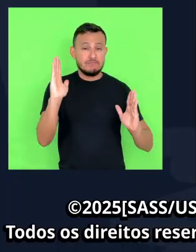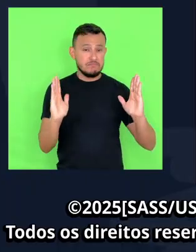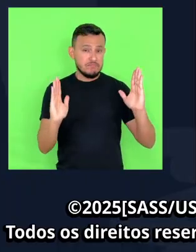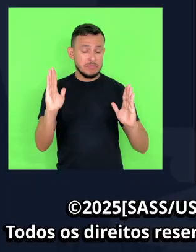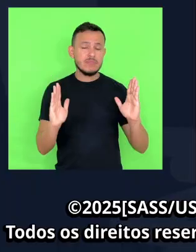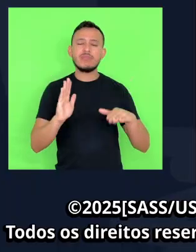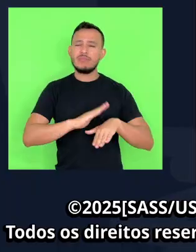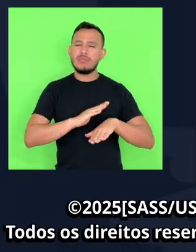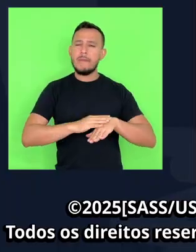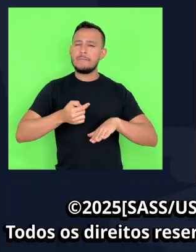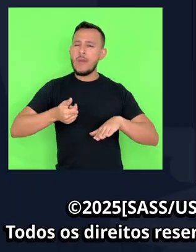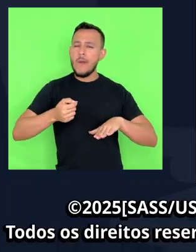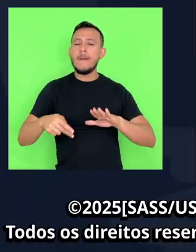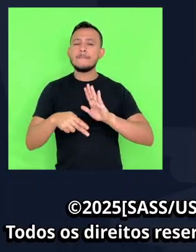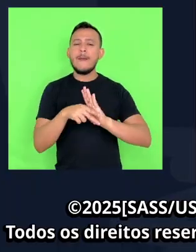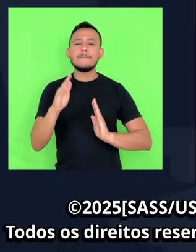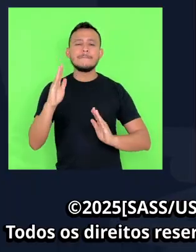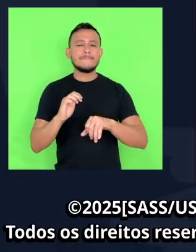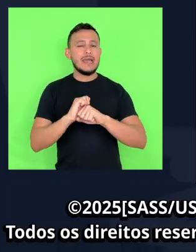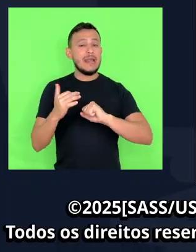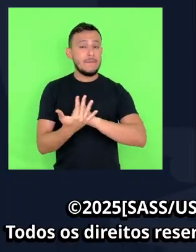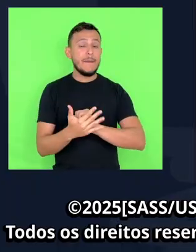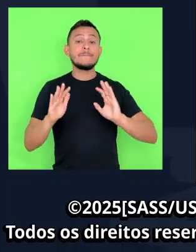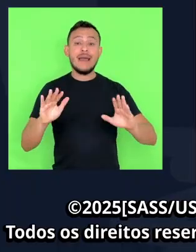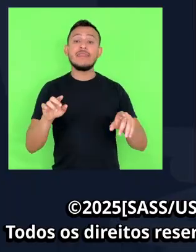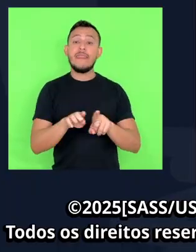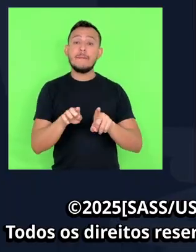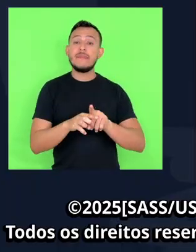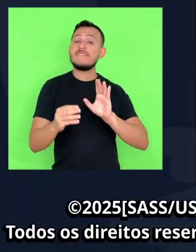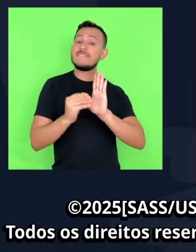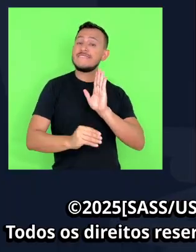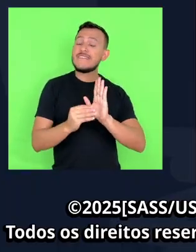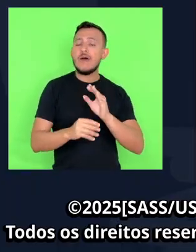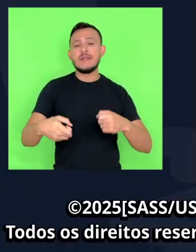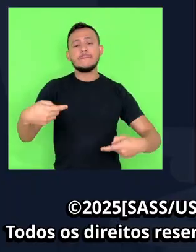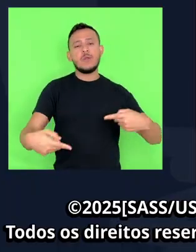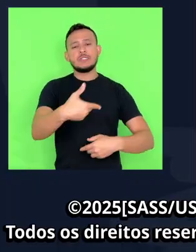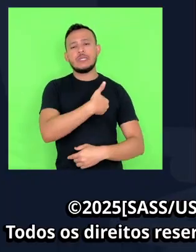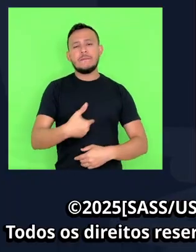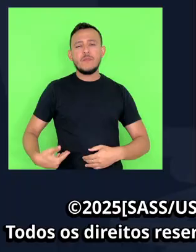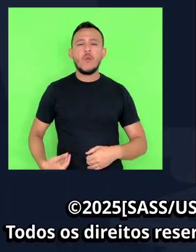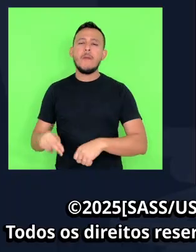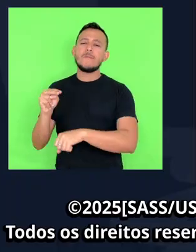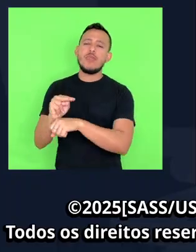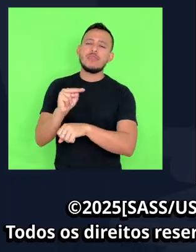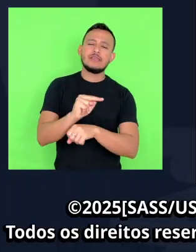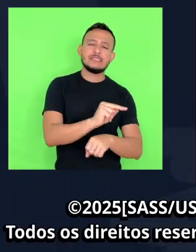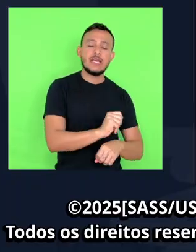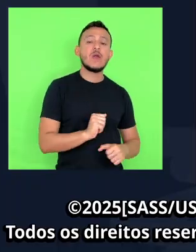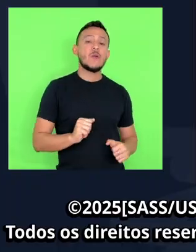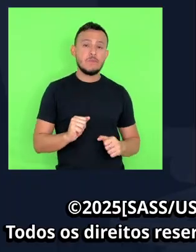2022, pouquíssimo tempo, no tempo da pandemia, mas também de ausência de políticas públicas de